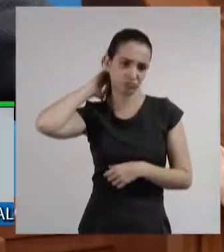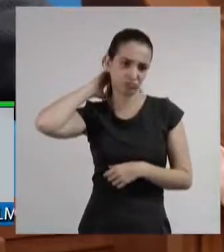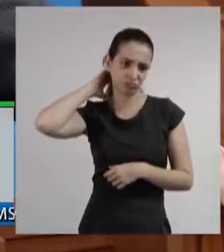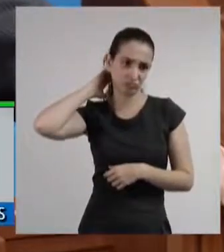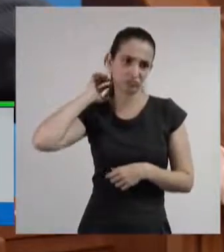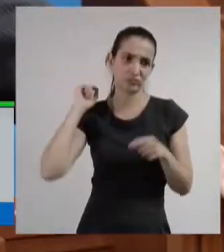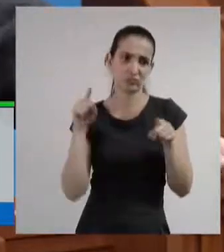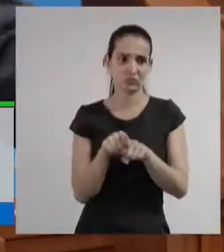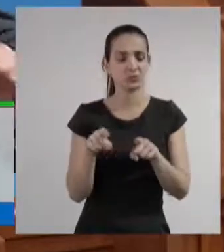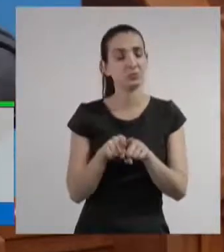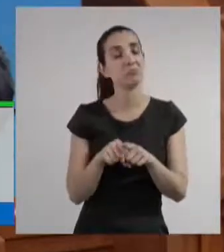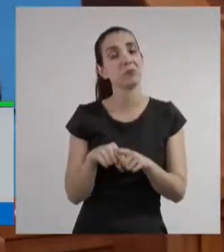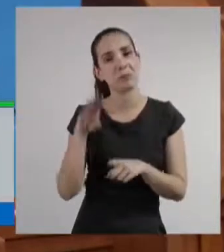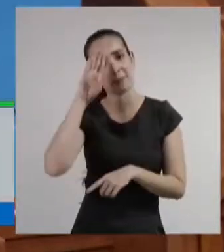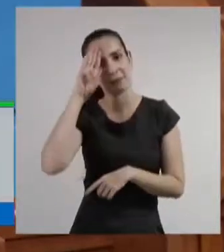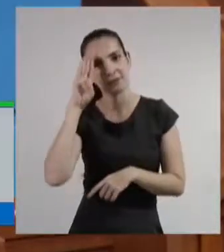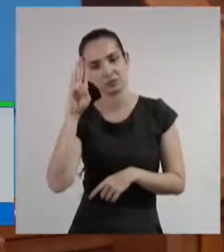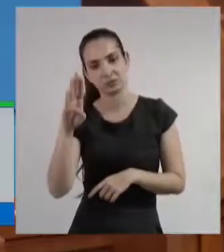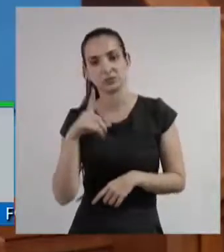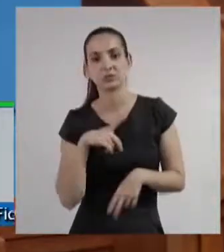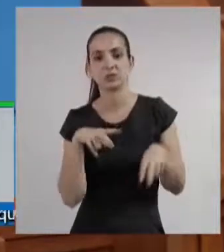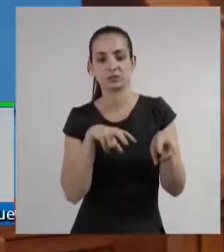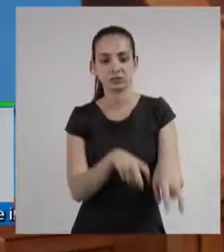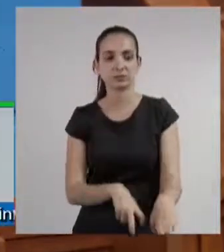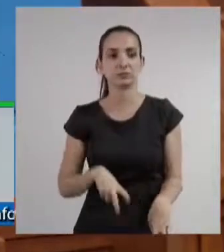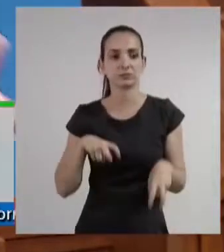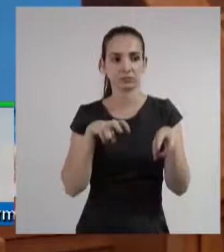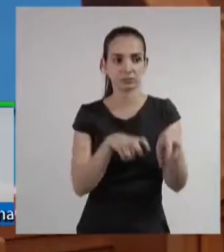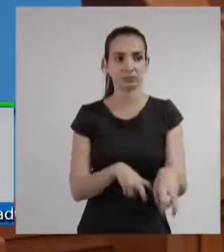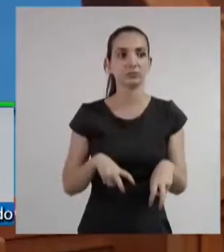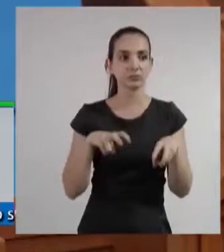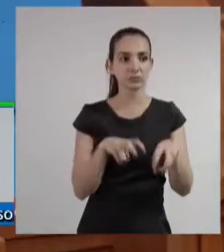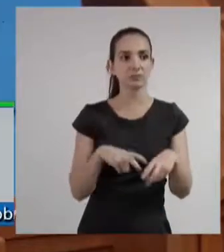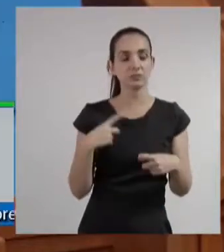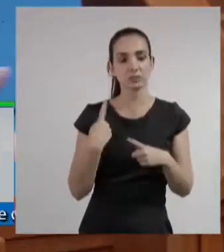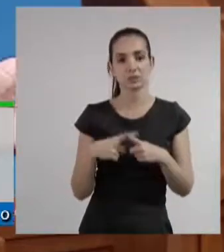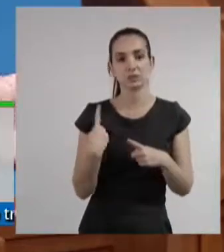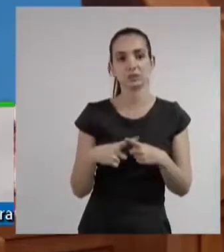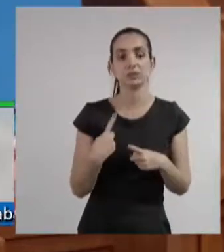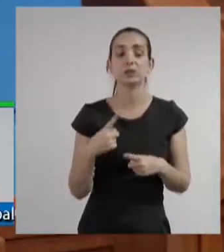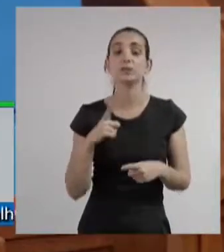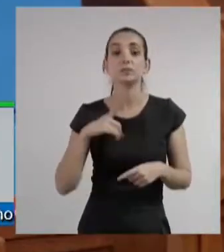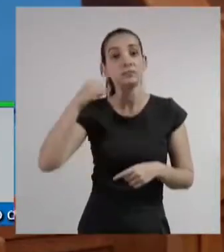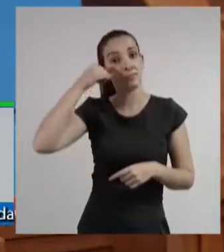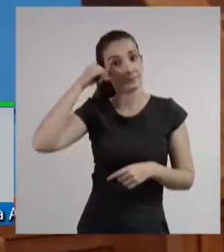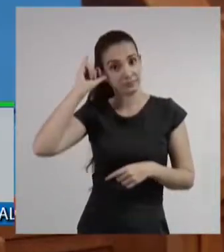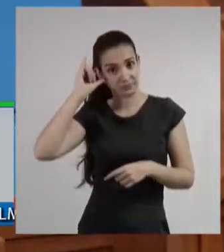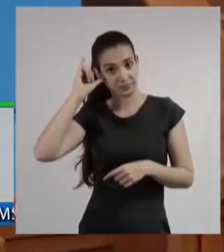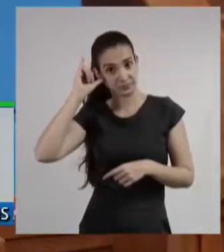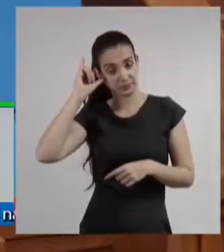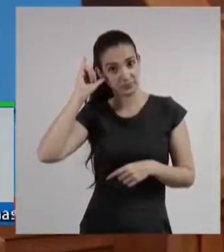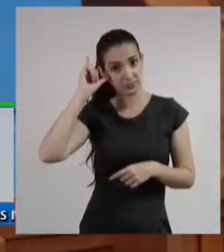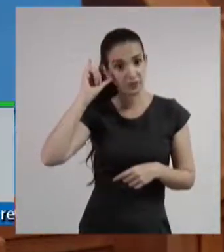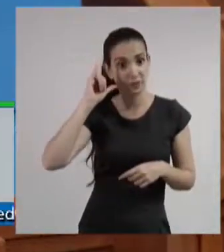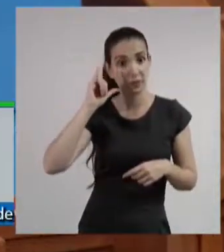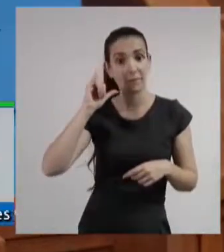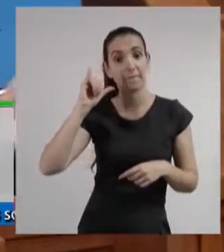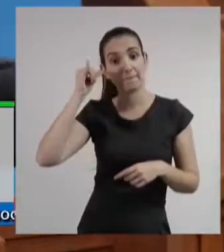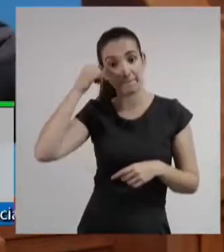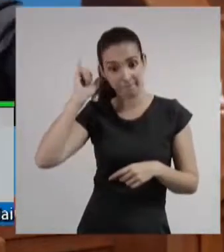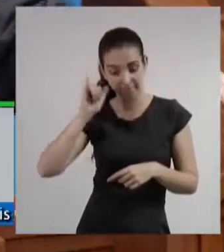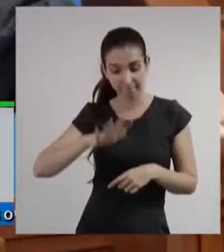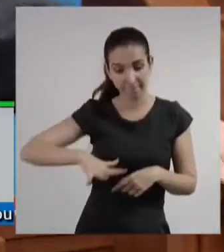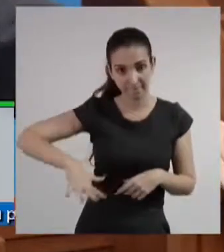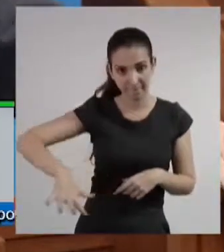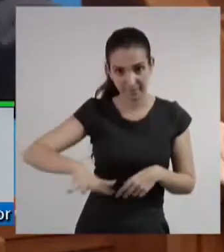em especial na agricultura, porque evidentemente que a pecuária, não tendo o